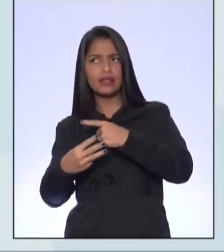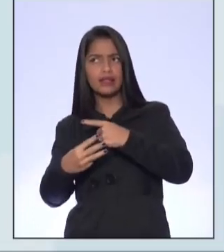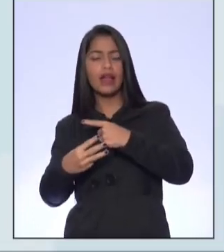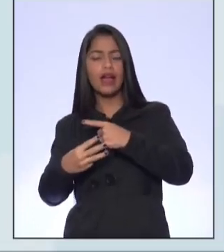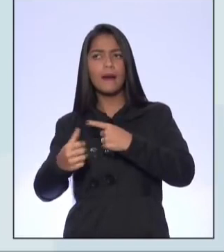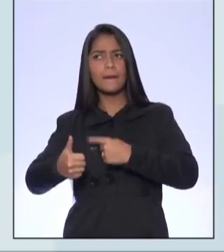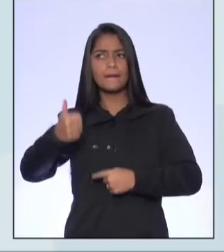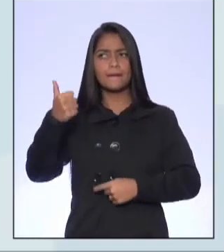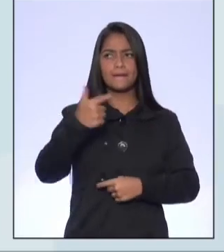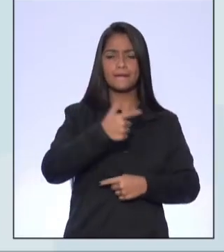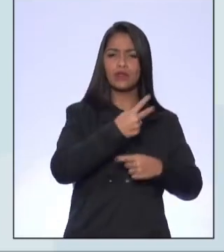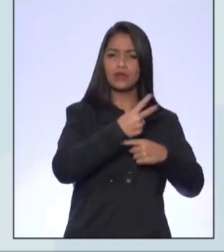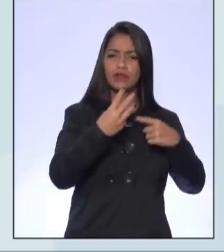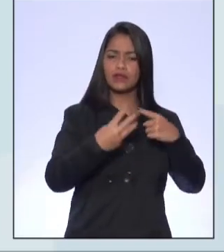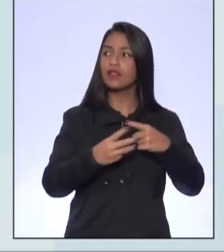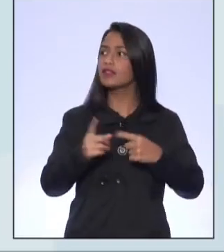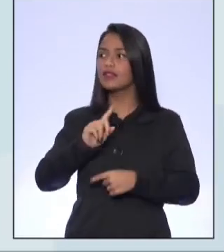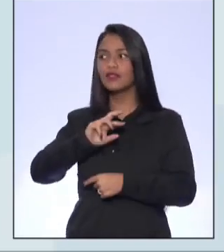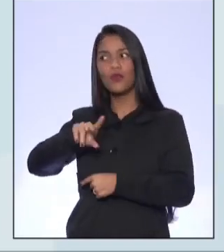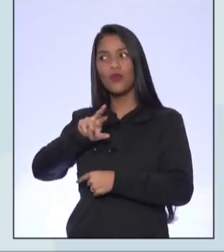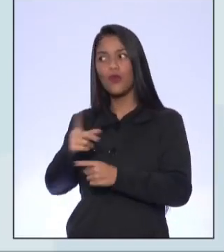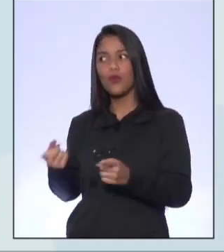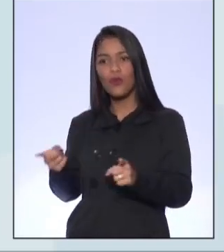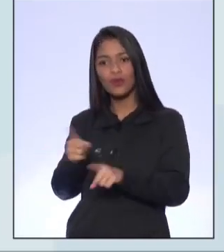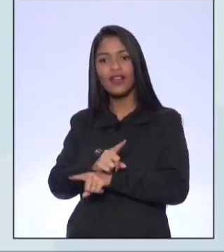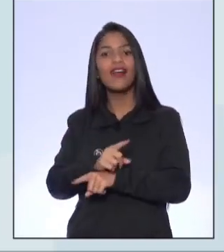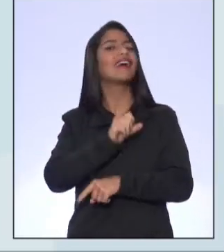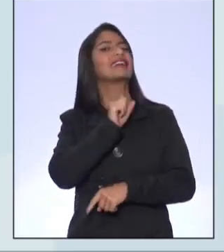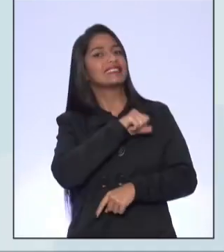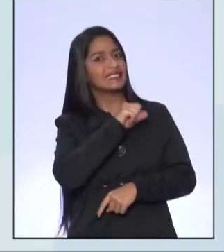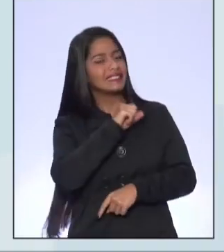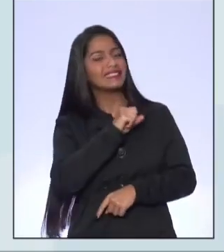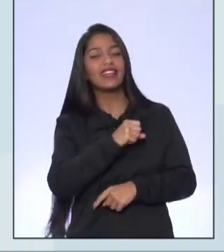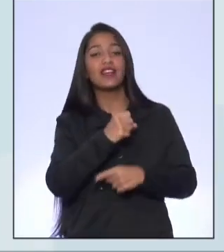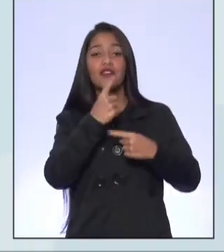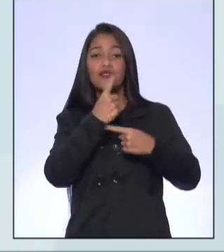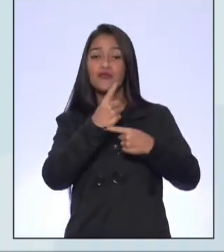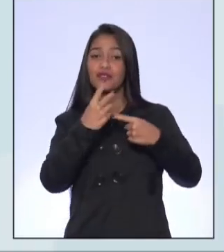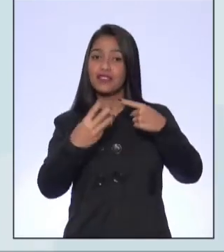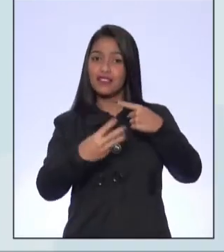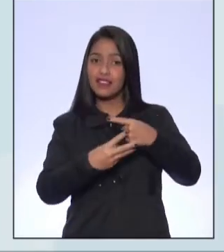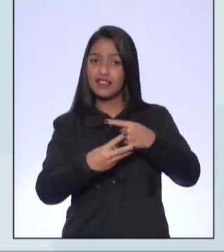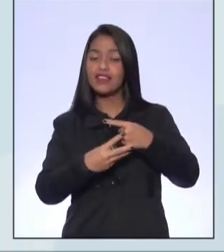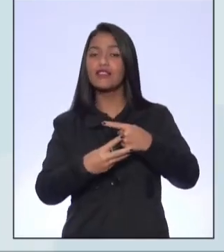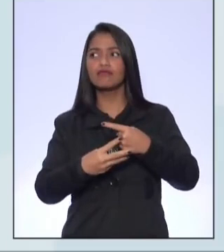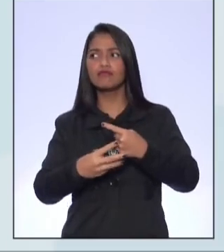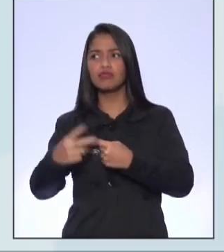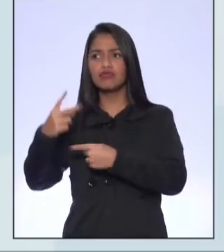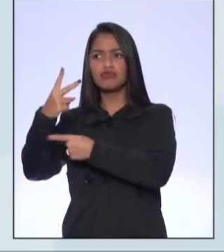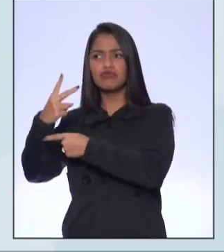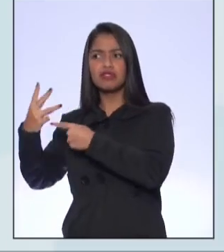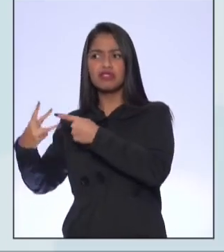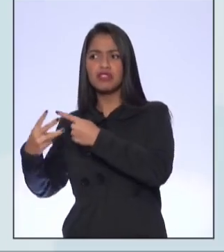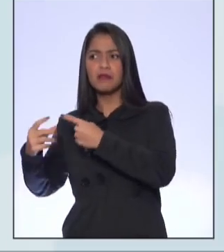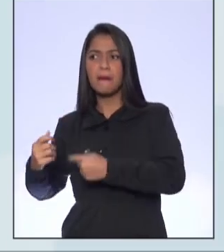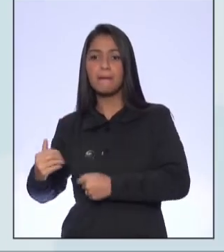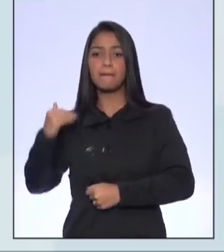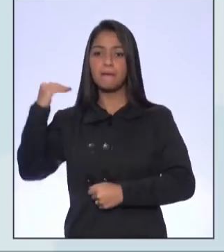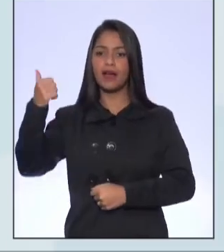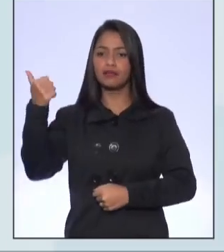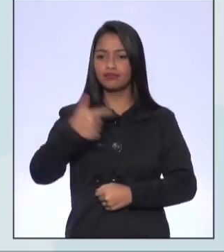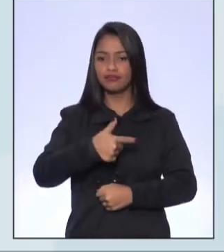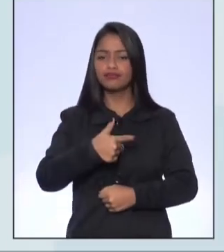Um terço é menor que dois terços. Um terço é menor que dois terços. Isso mesmo. E aí ele entendeu que Fábio tinha menos